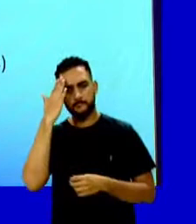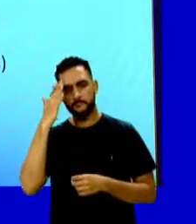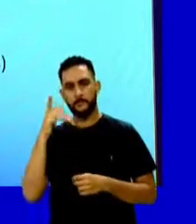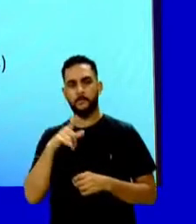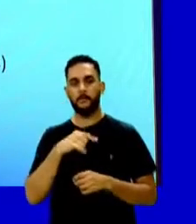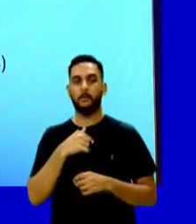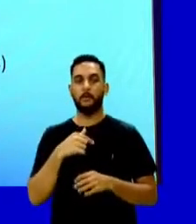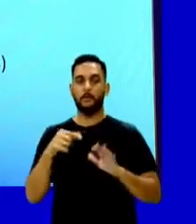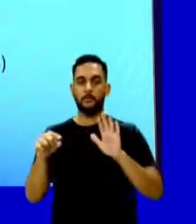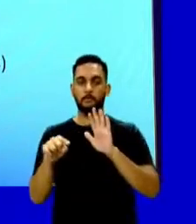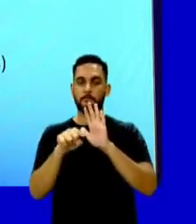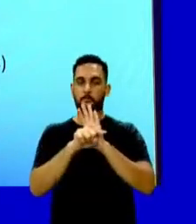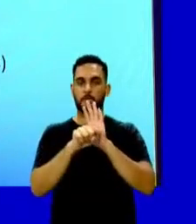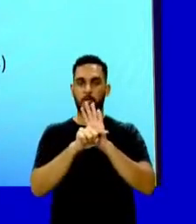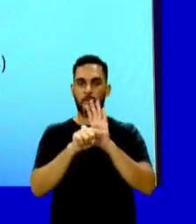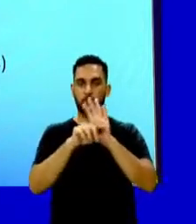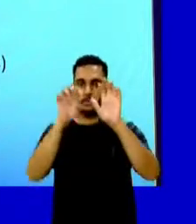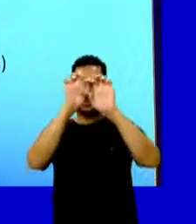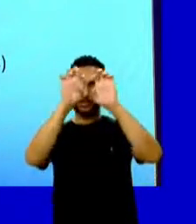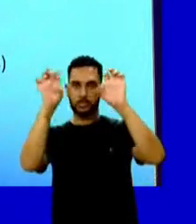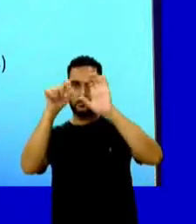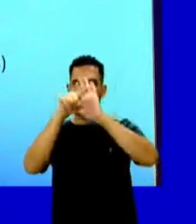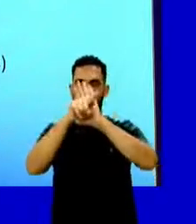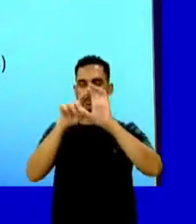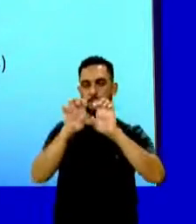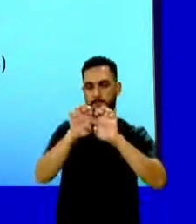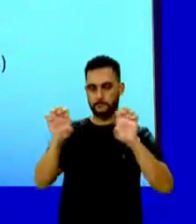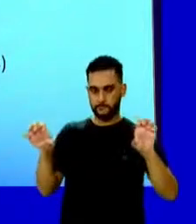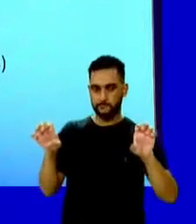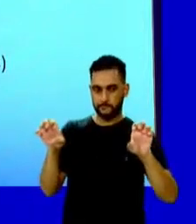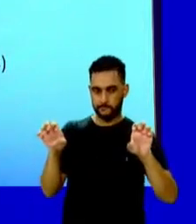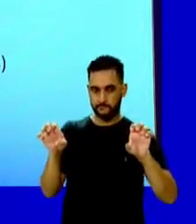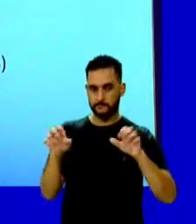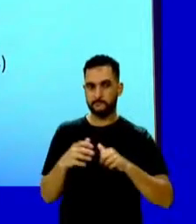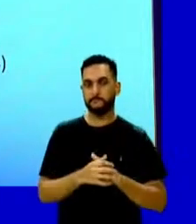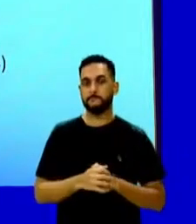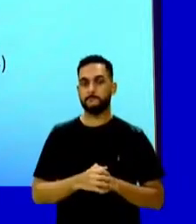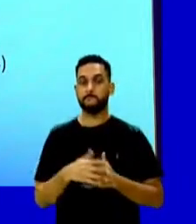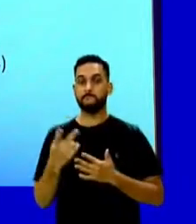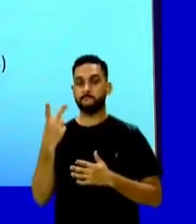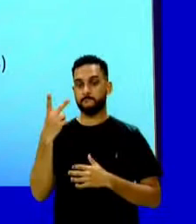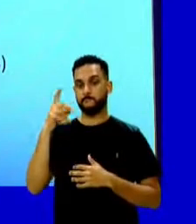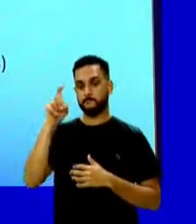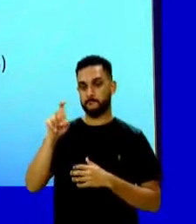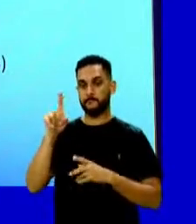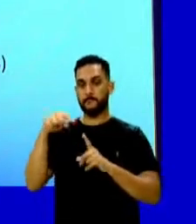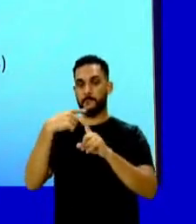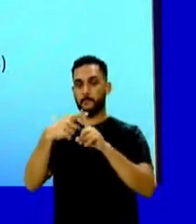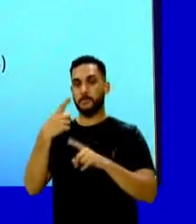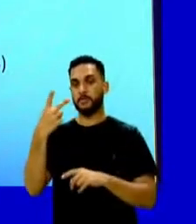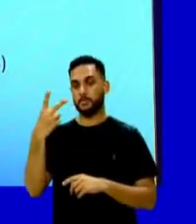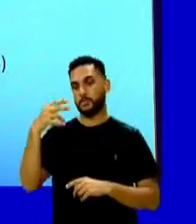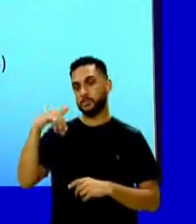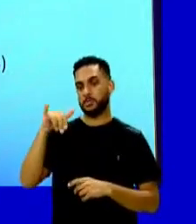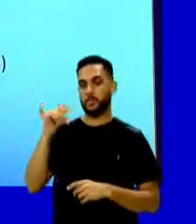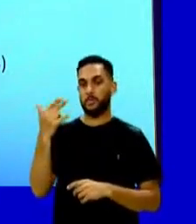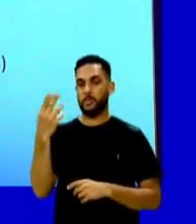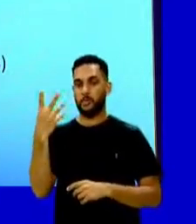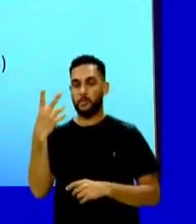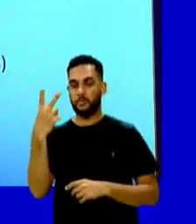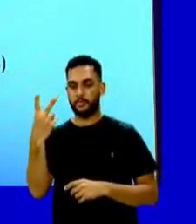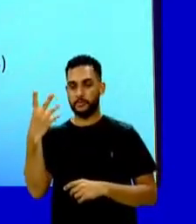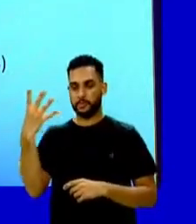fui lá e subtrair as duas equações né então eu peguei a primeira equação 2x + 2Y = 24